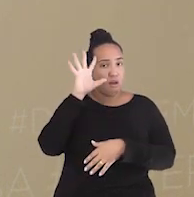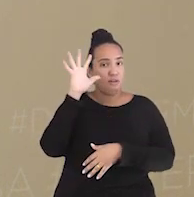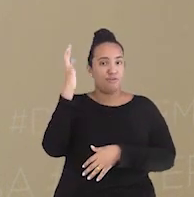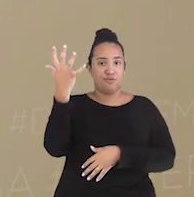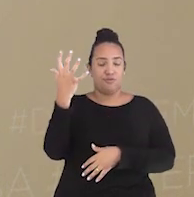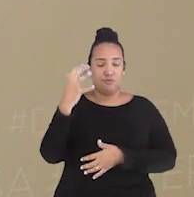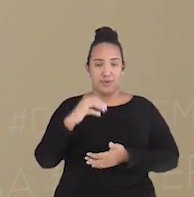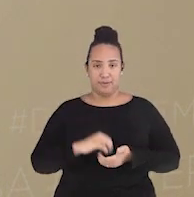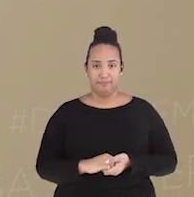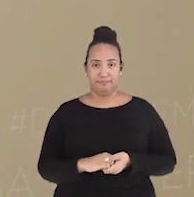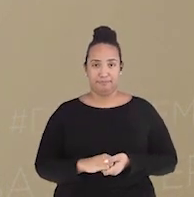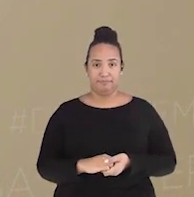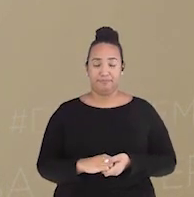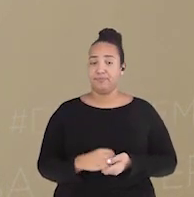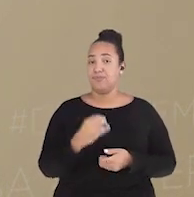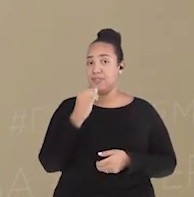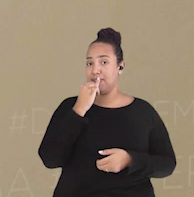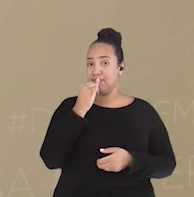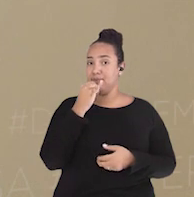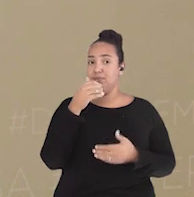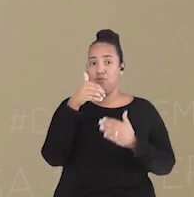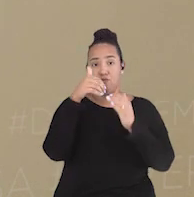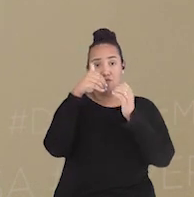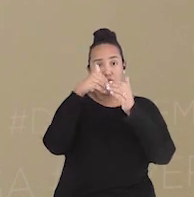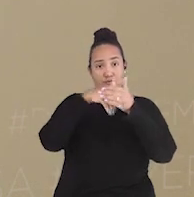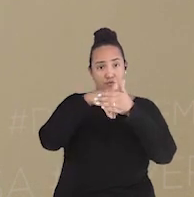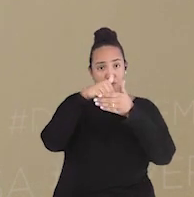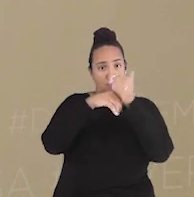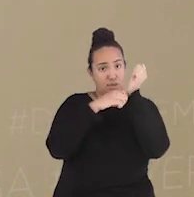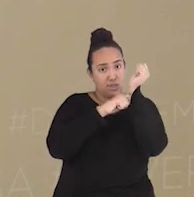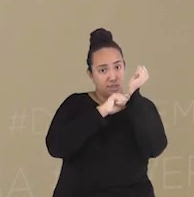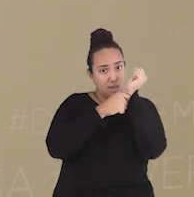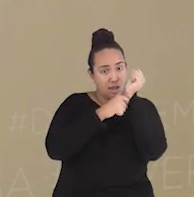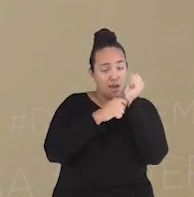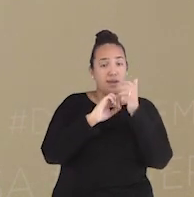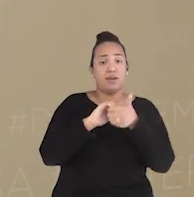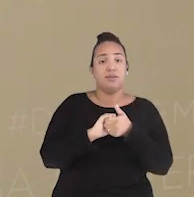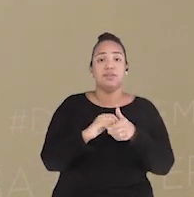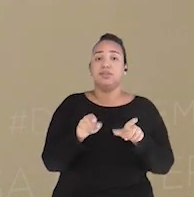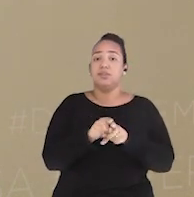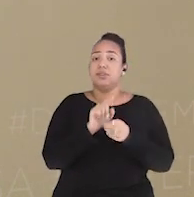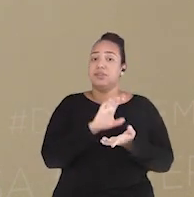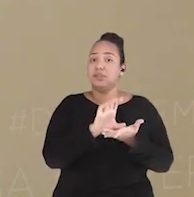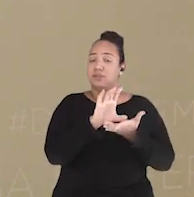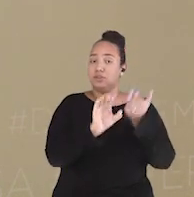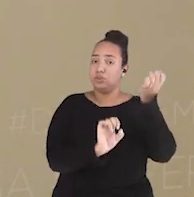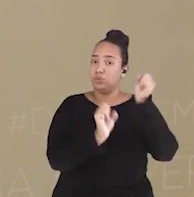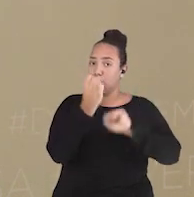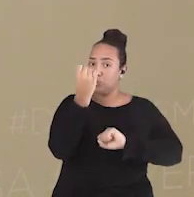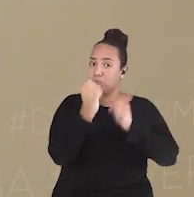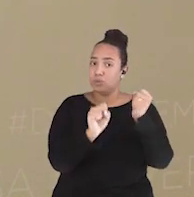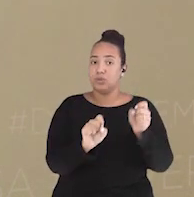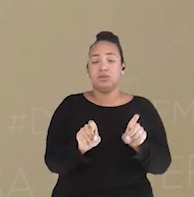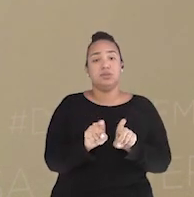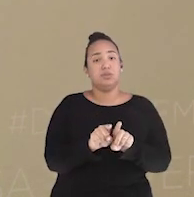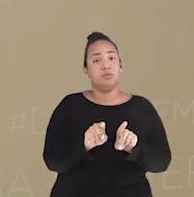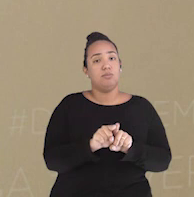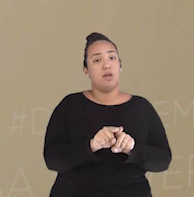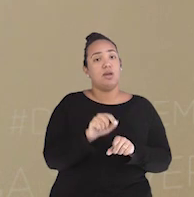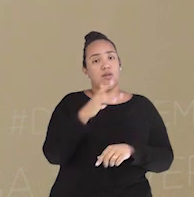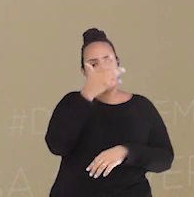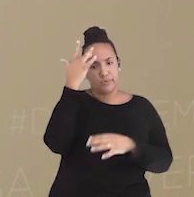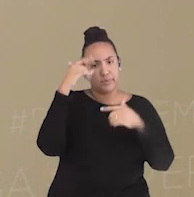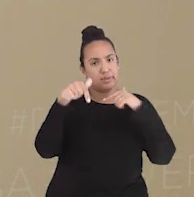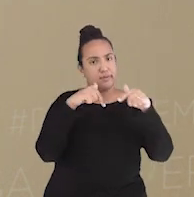insatisfeitos. São eles: os votos secretos, o incentivo à indústria nacional, a solução para algumas das reivindicações